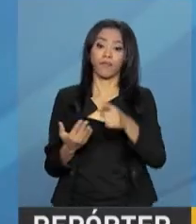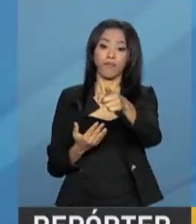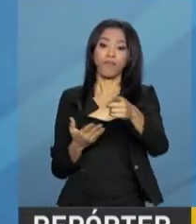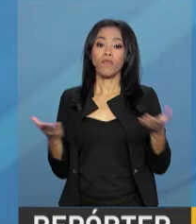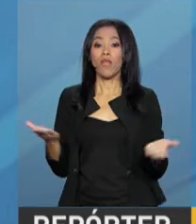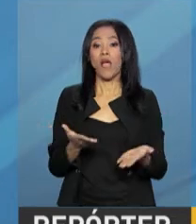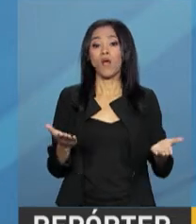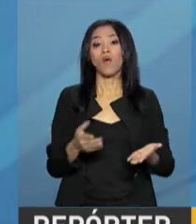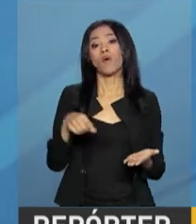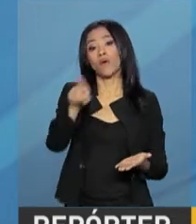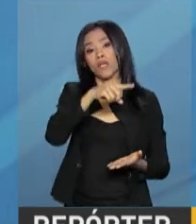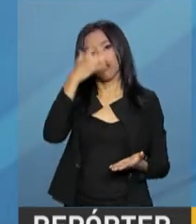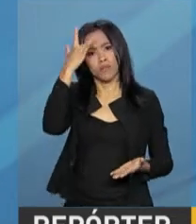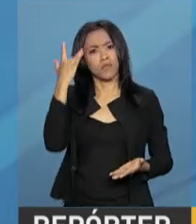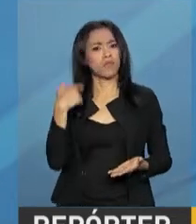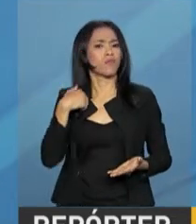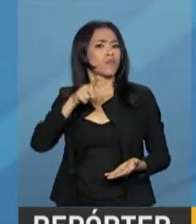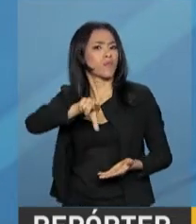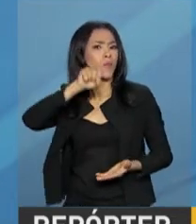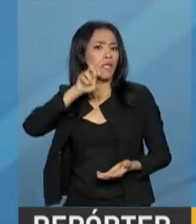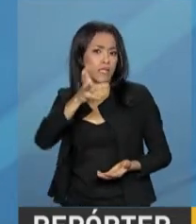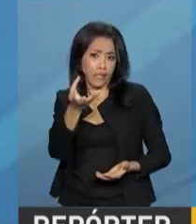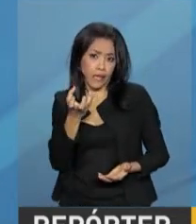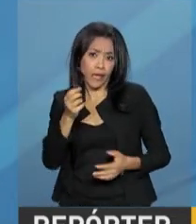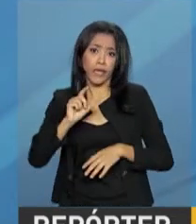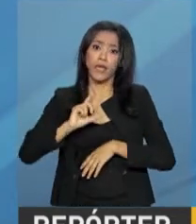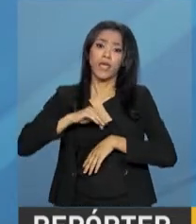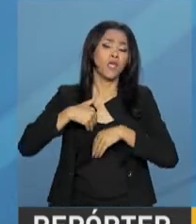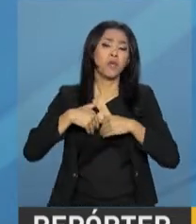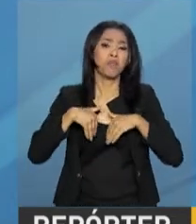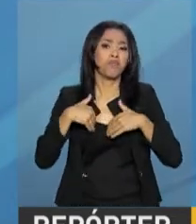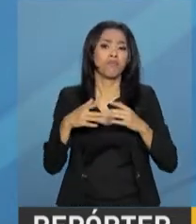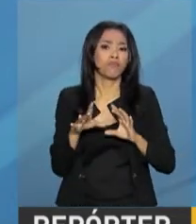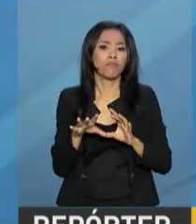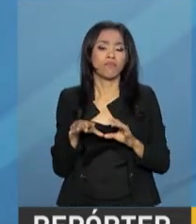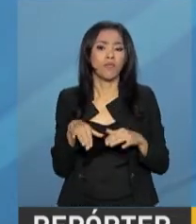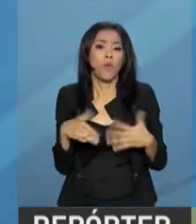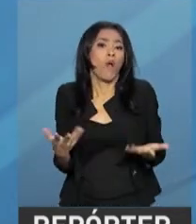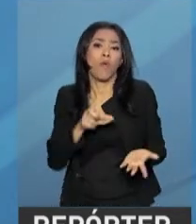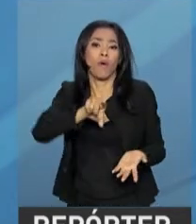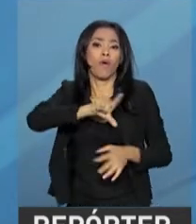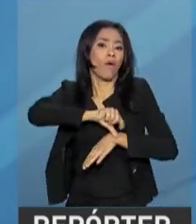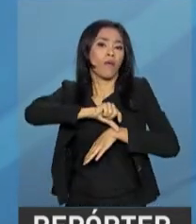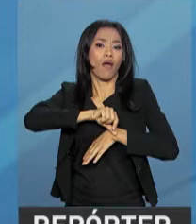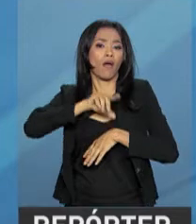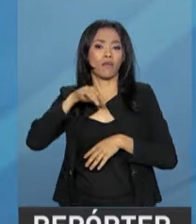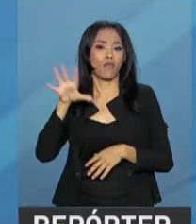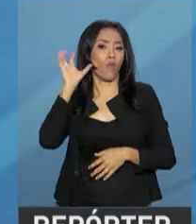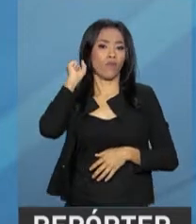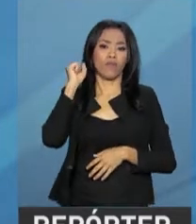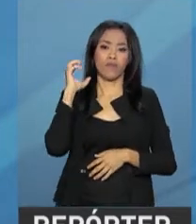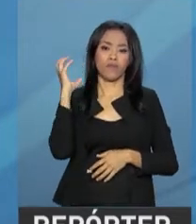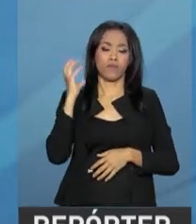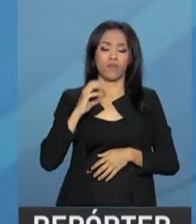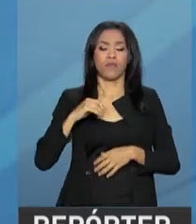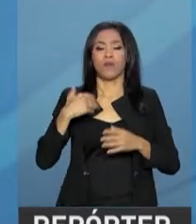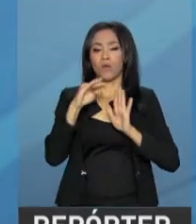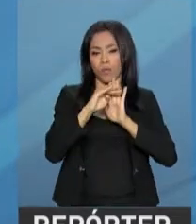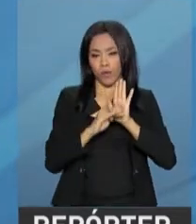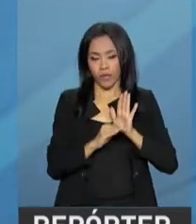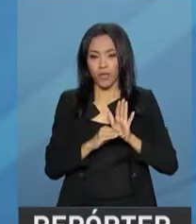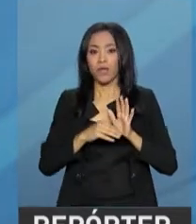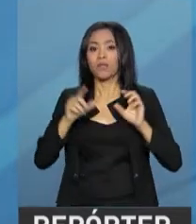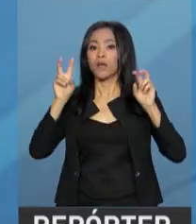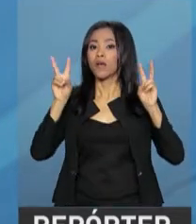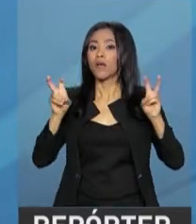a chance de optar se querem e em que momento desejam escutar a Voz do Brasil. O rádio foi e